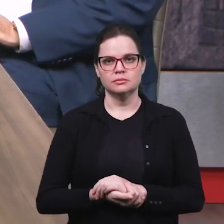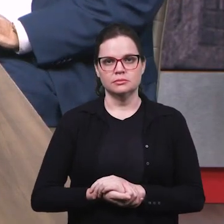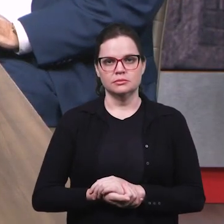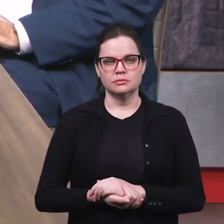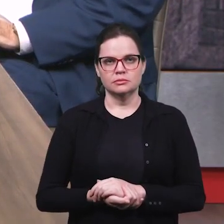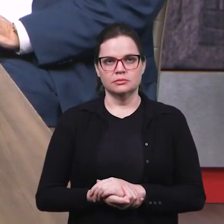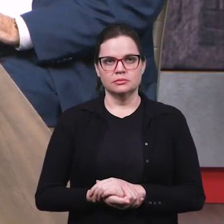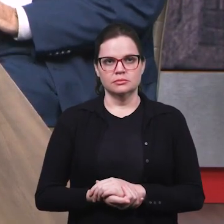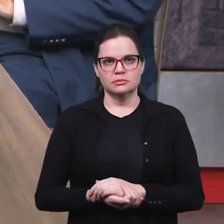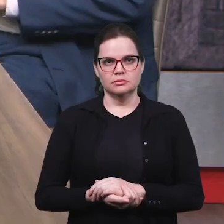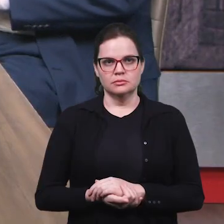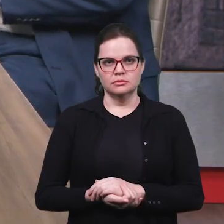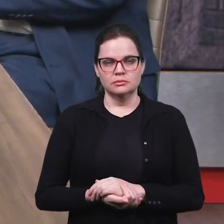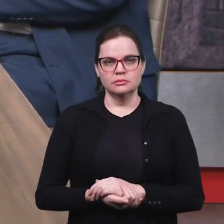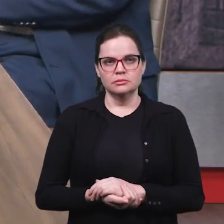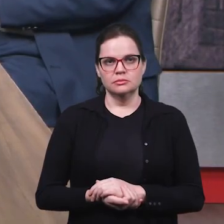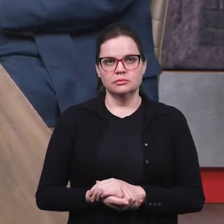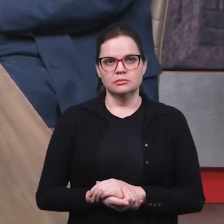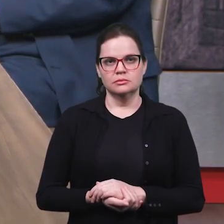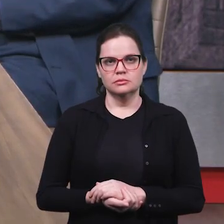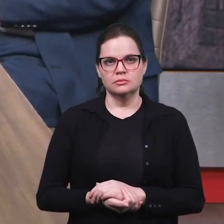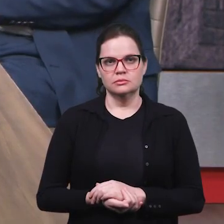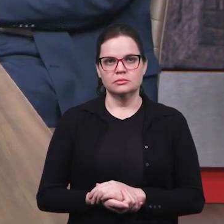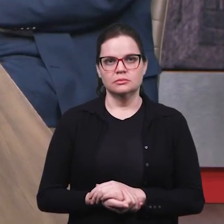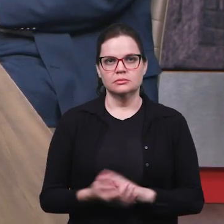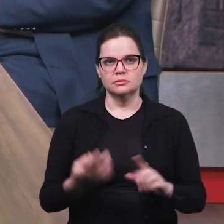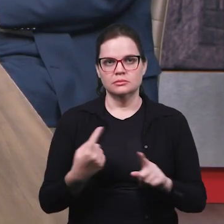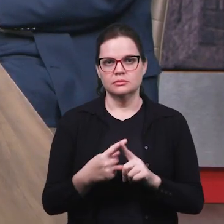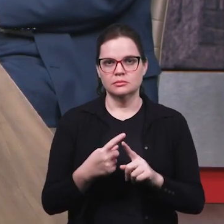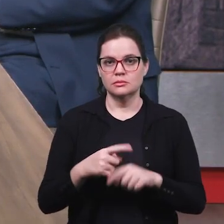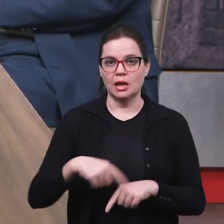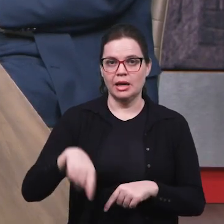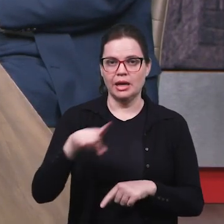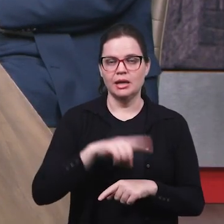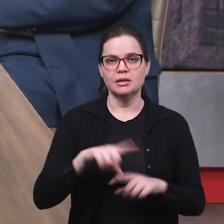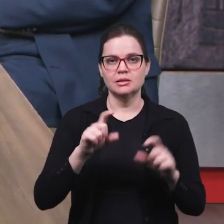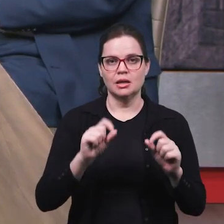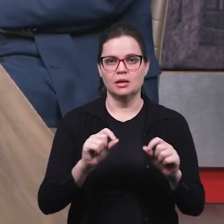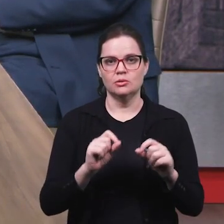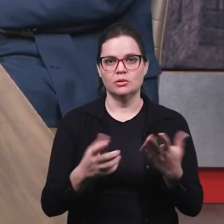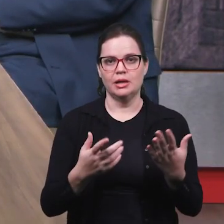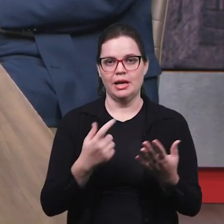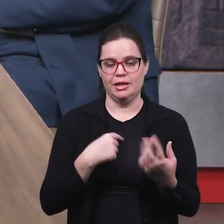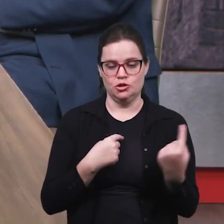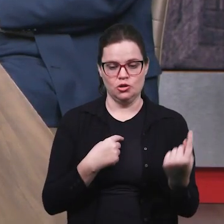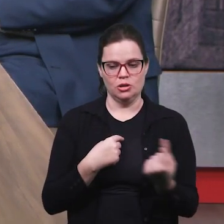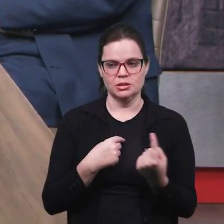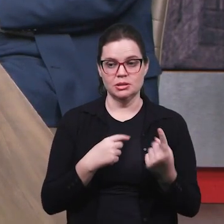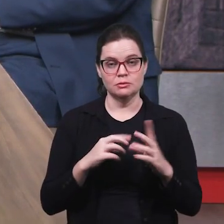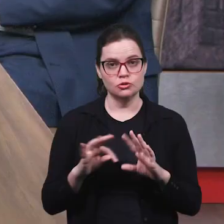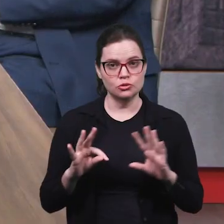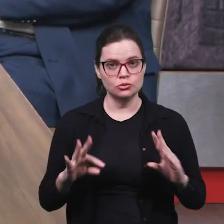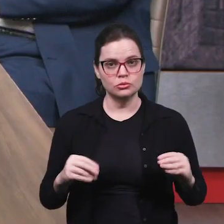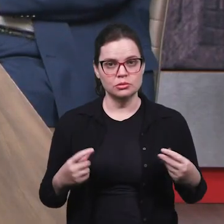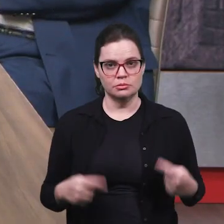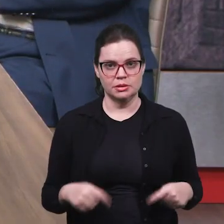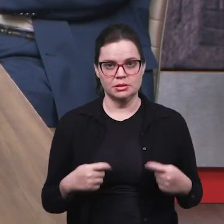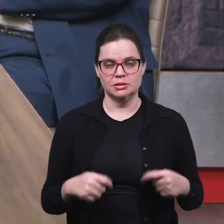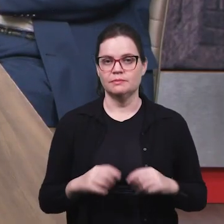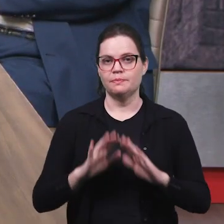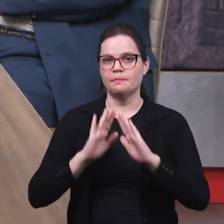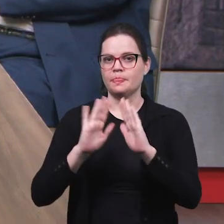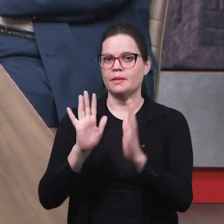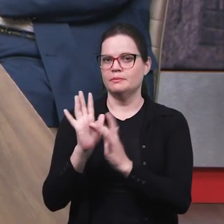eles queriam o puritanismo, né? O puritanismo é se isolando de tudo, ficar... Então, a